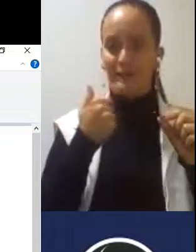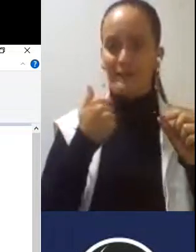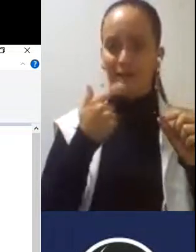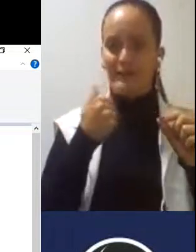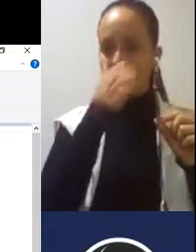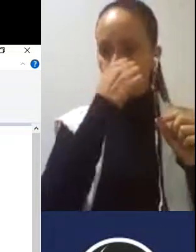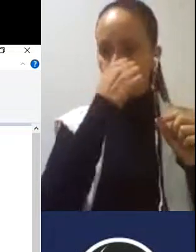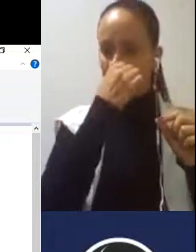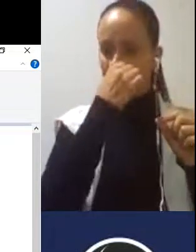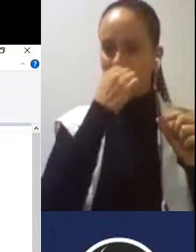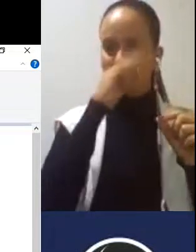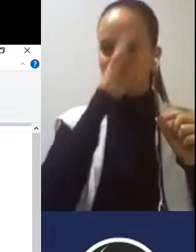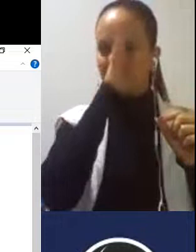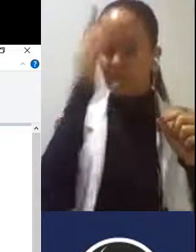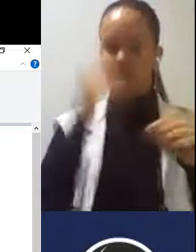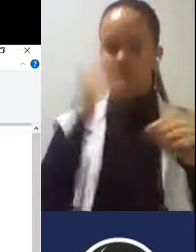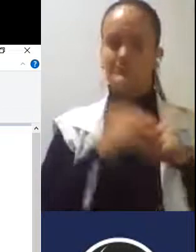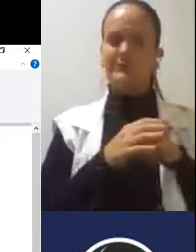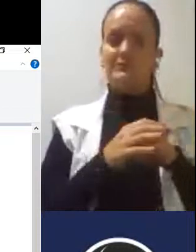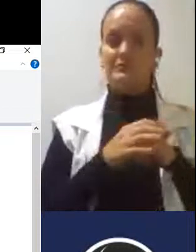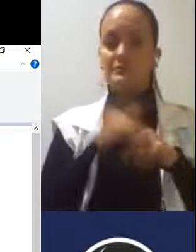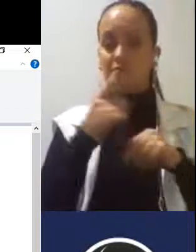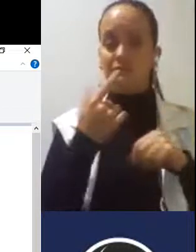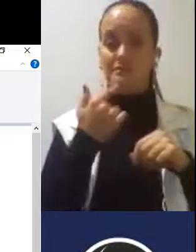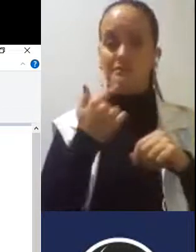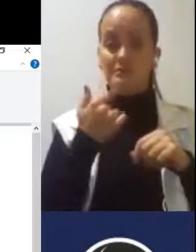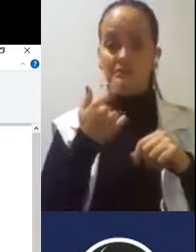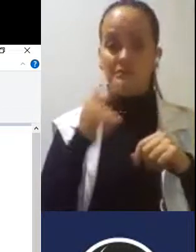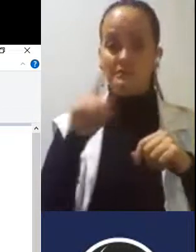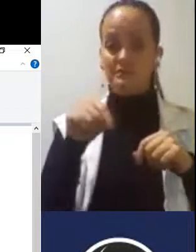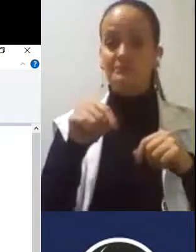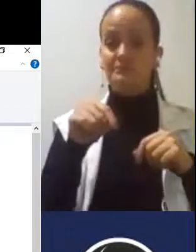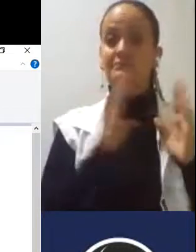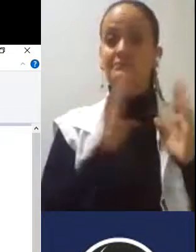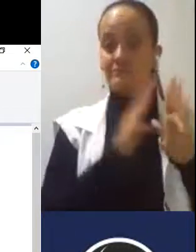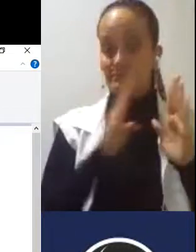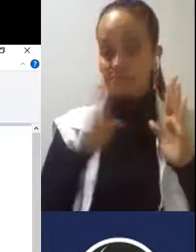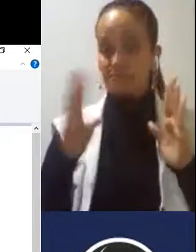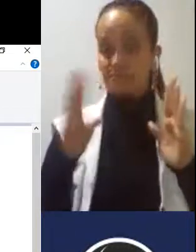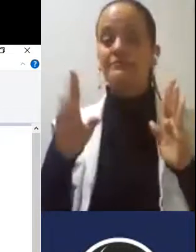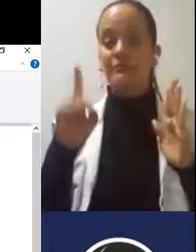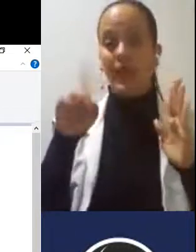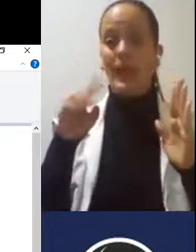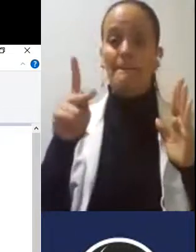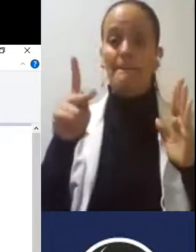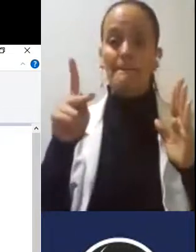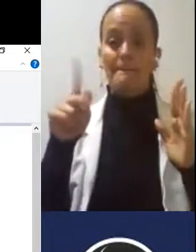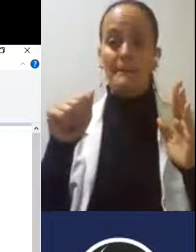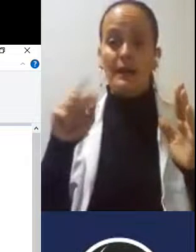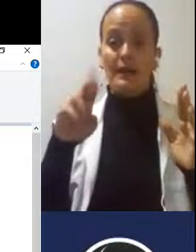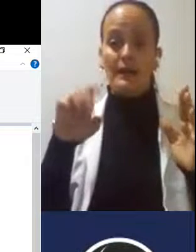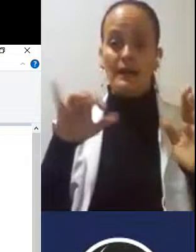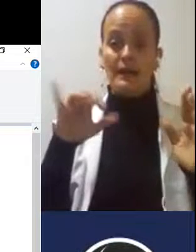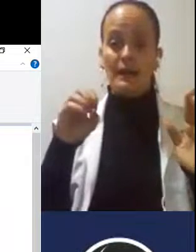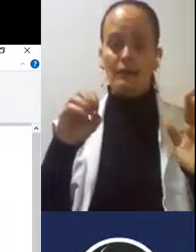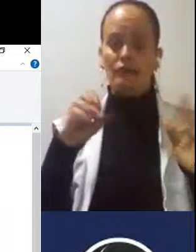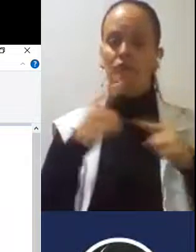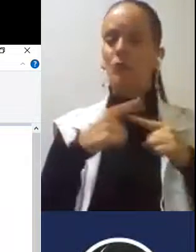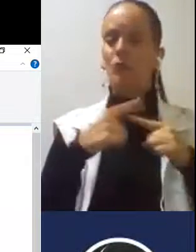Circular aqui, né? Esses 2 resistores aqui estão em paralelo e esses 2 aqui também. Ah, professor, por que eles estão em paralelo? Porque